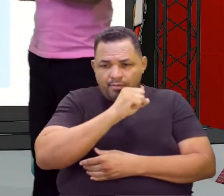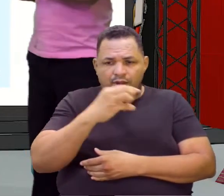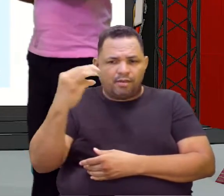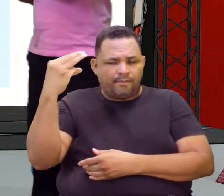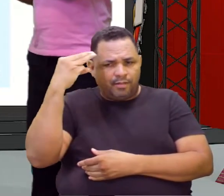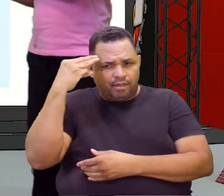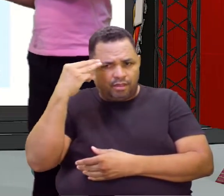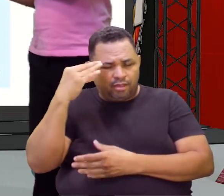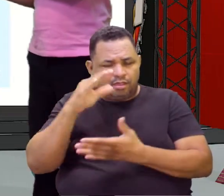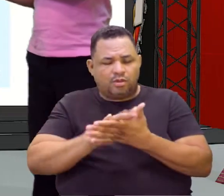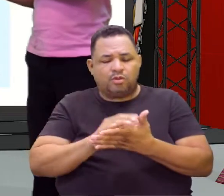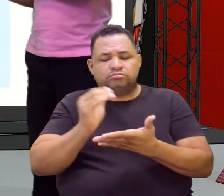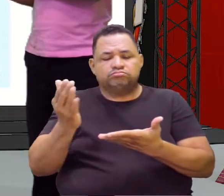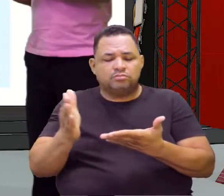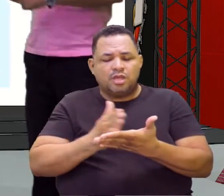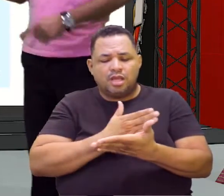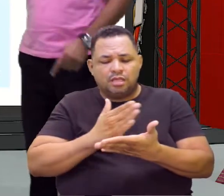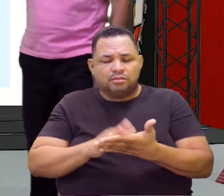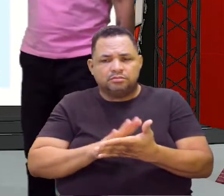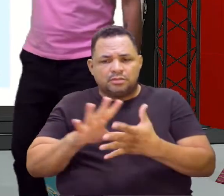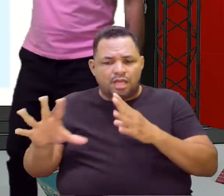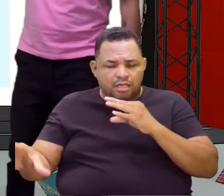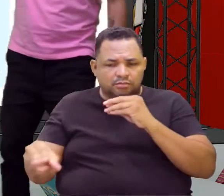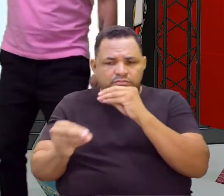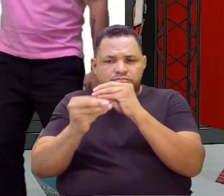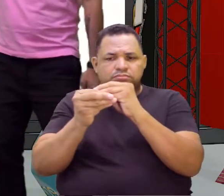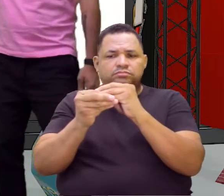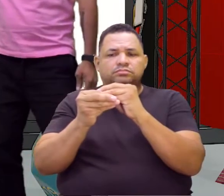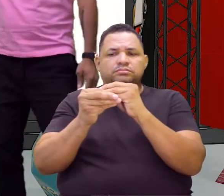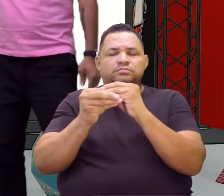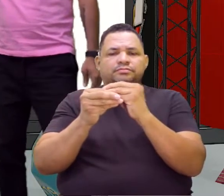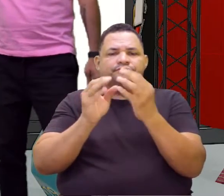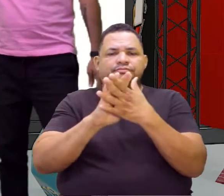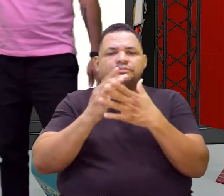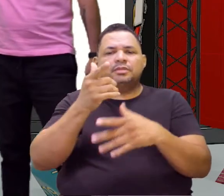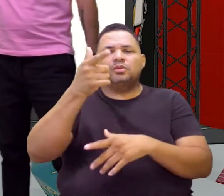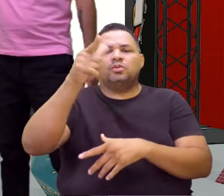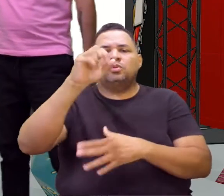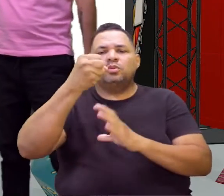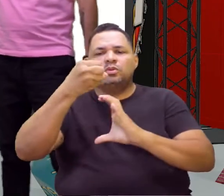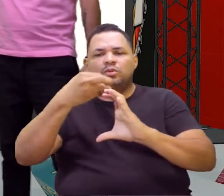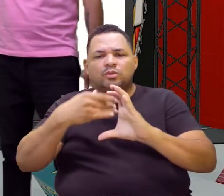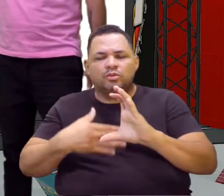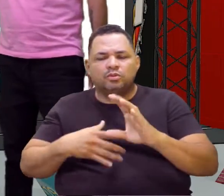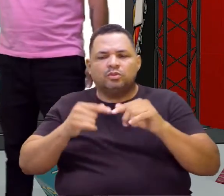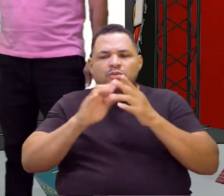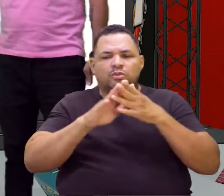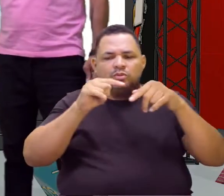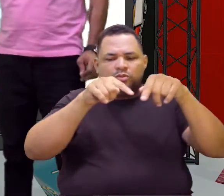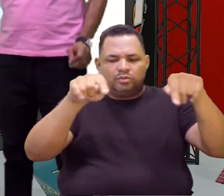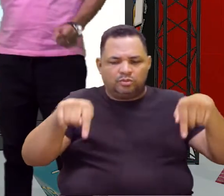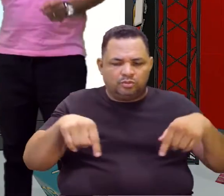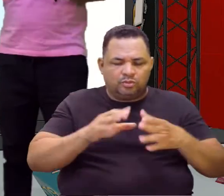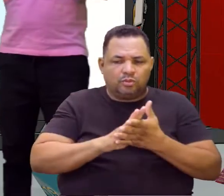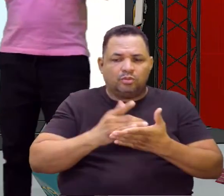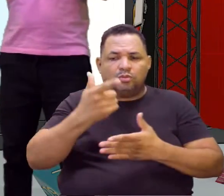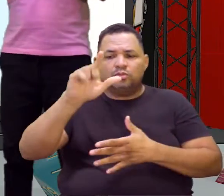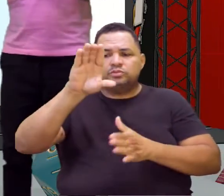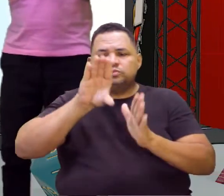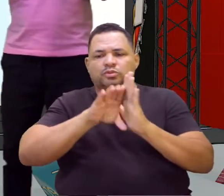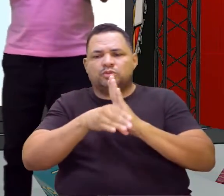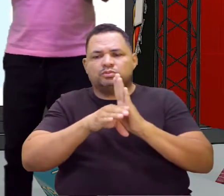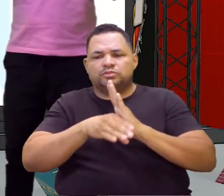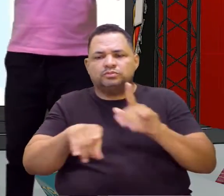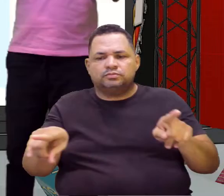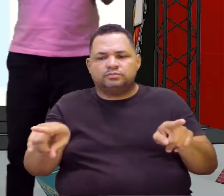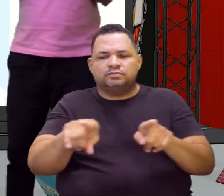caderno, você pode complementar isso aqui. Você pode colocar aqui, ó, outras características dos quadrados, outras definições.